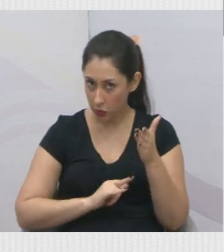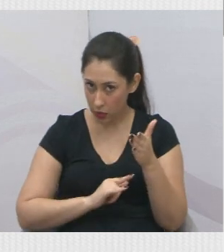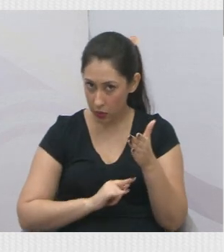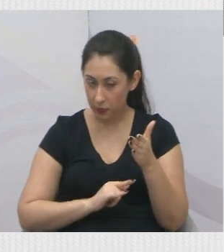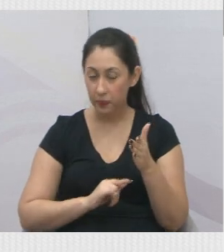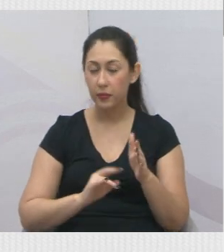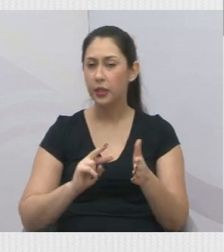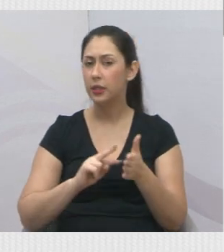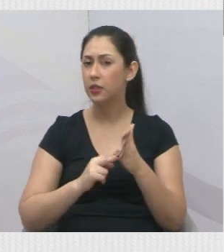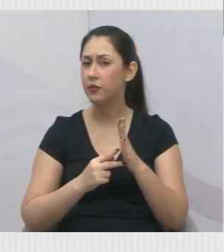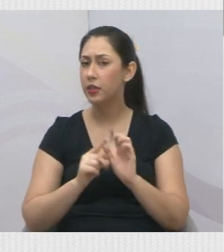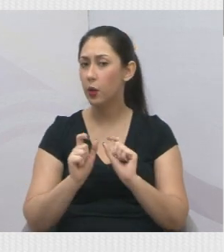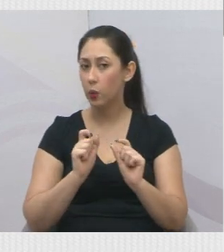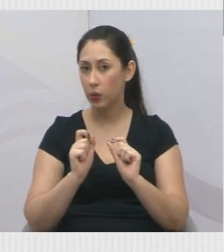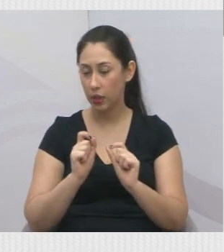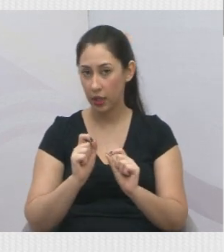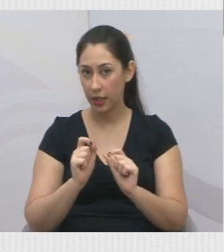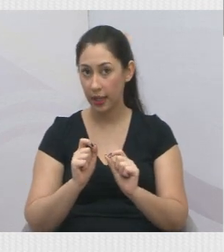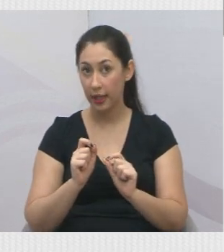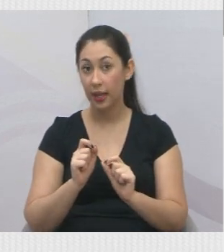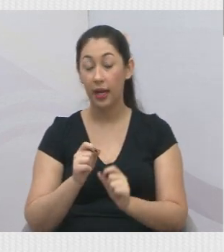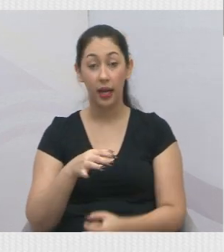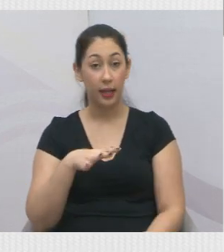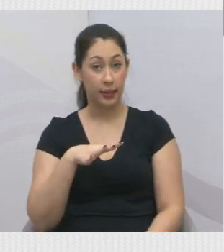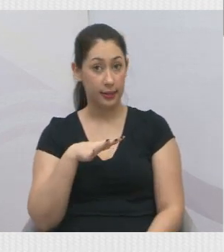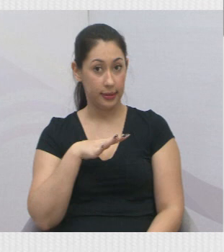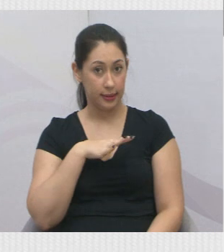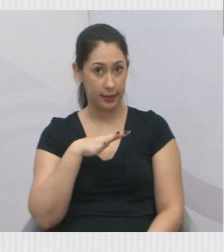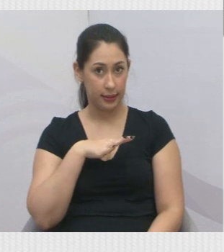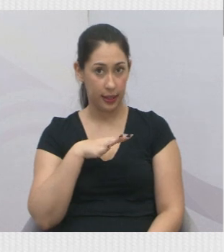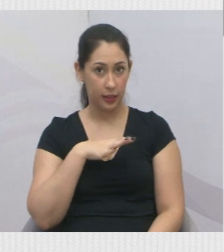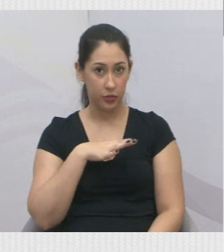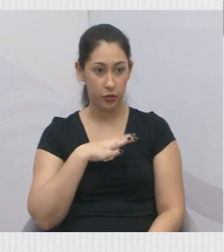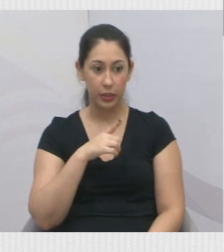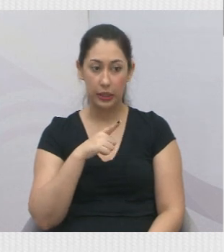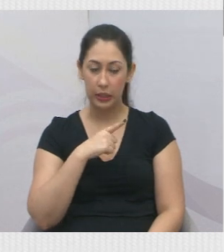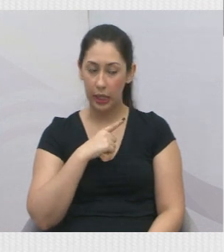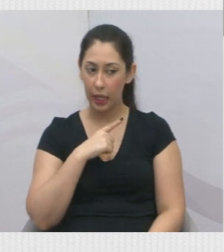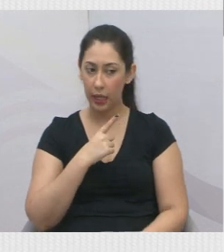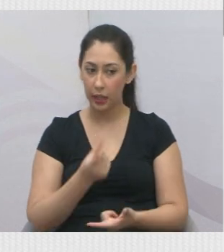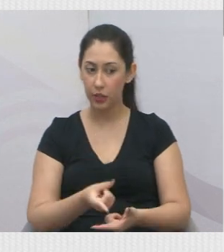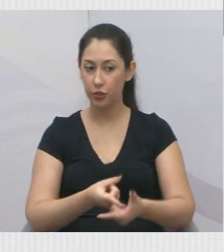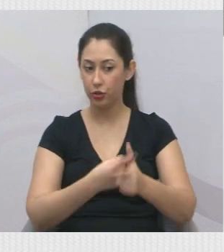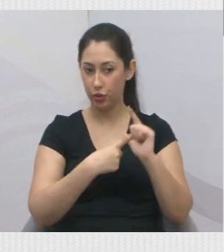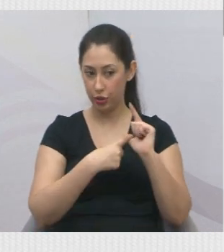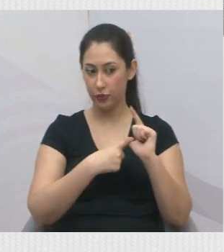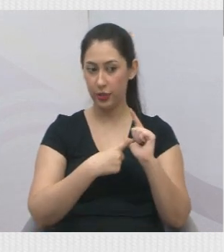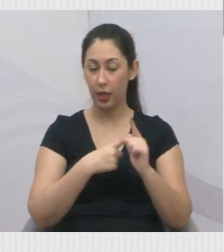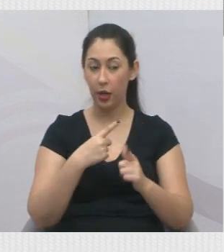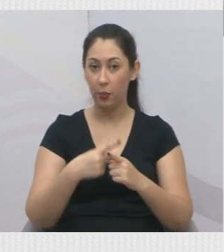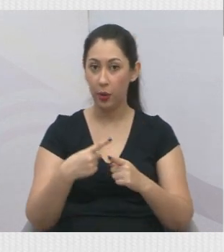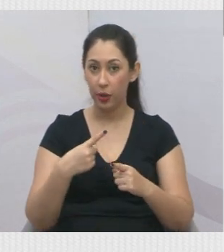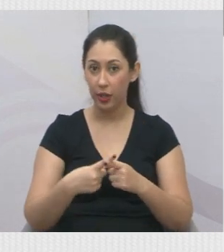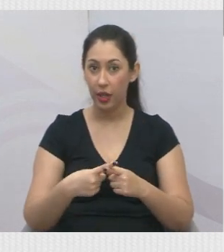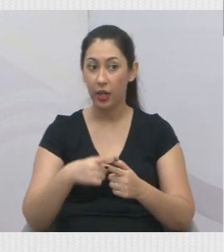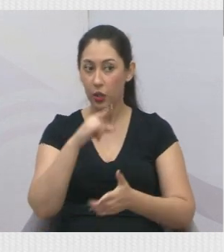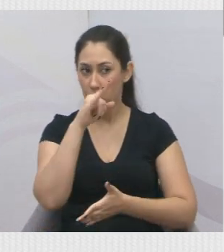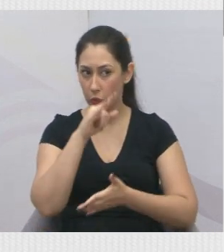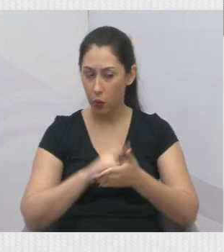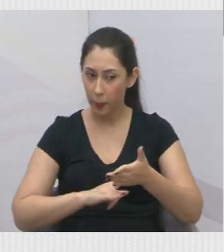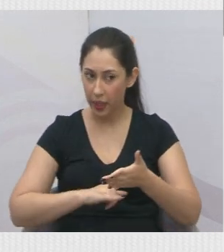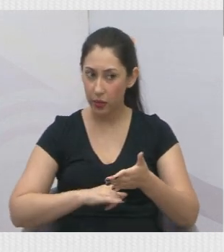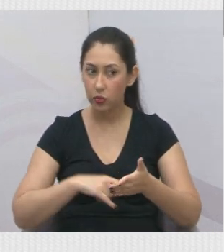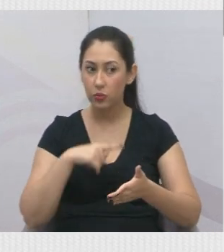O município deixou o empenho para pagar esse ano, onde já tinha nota fiscal com vencimento para janeiro, porque isso ocorre.